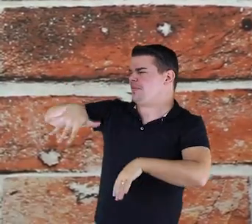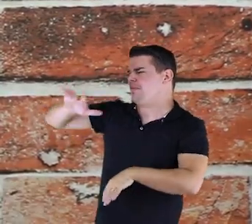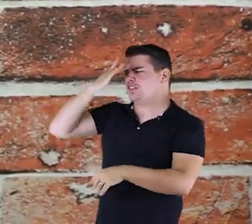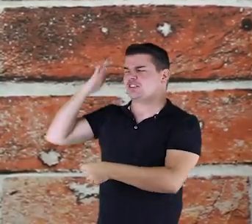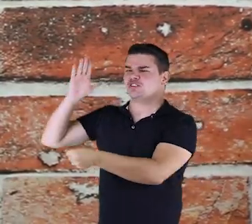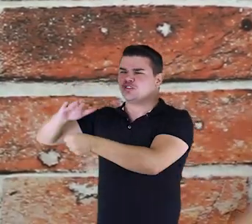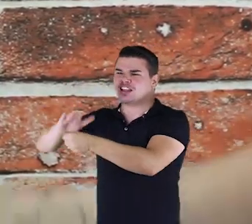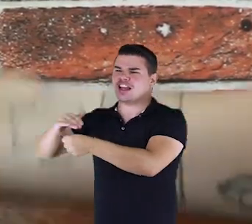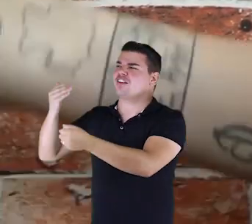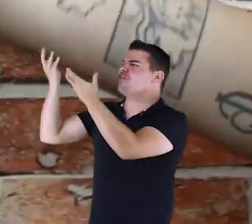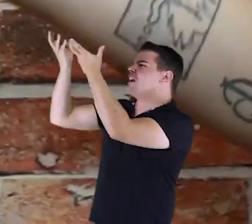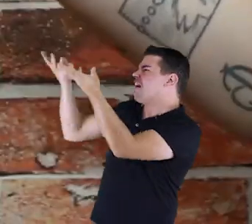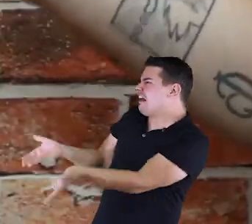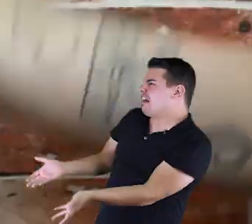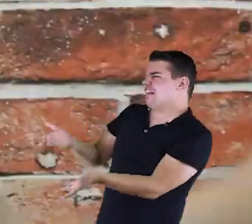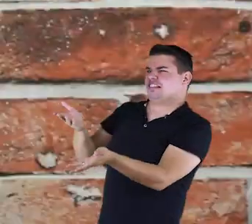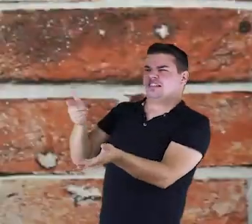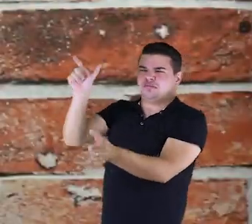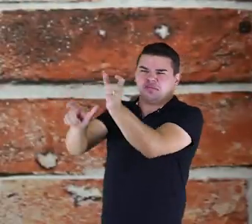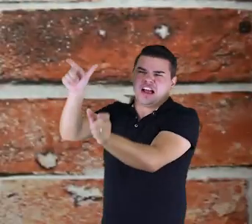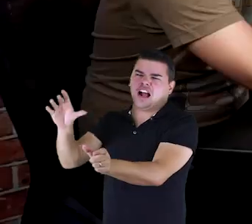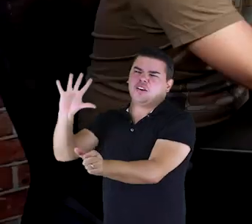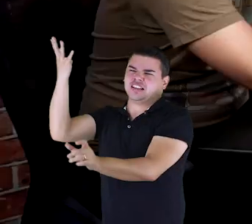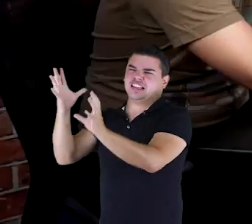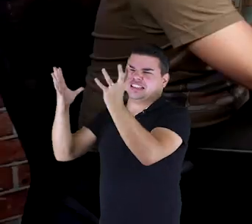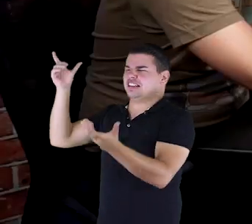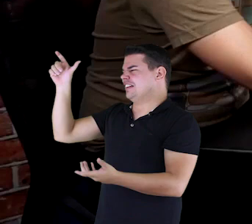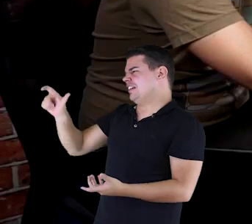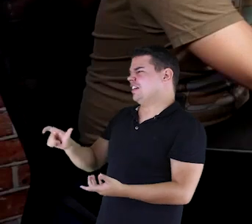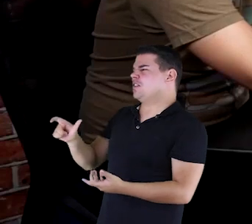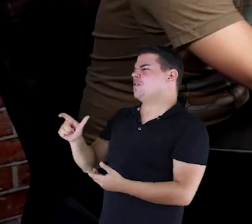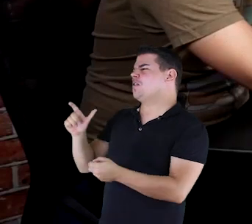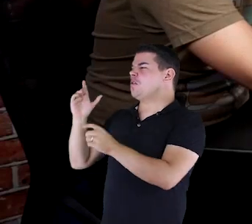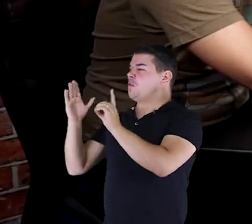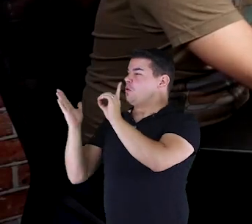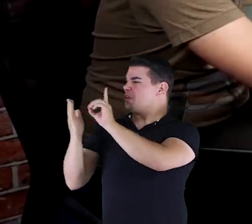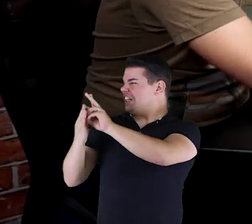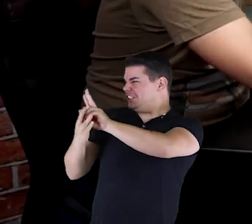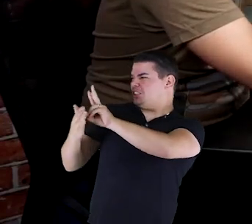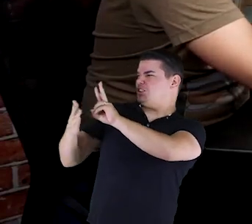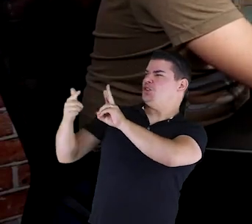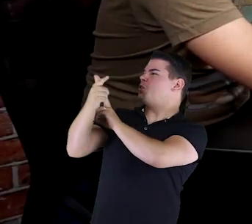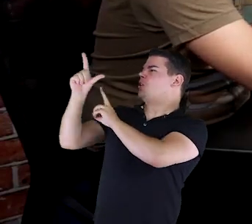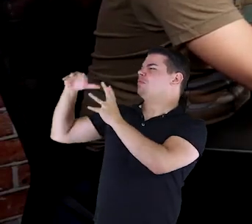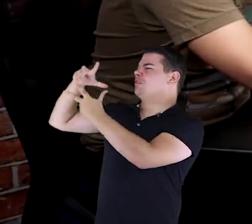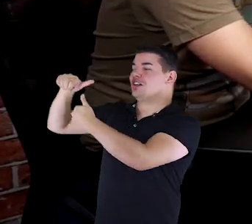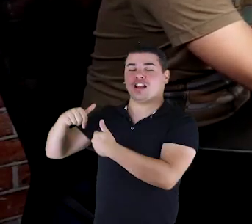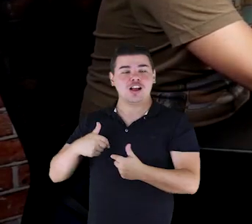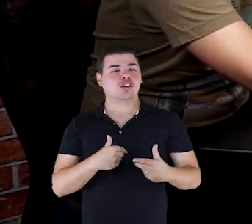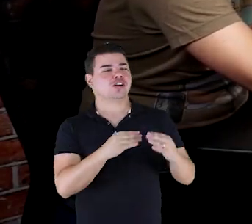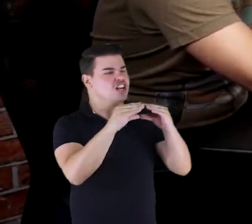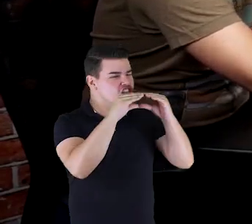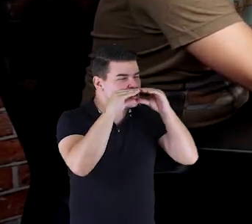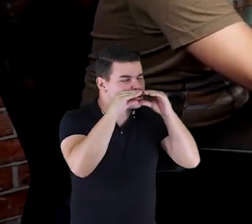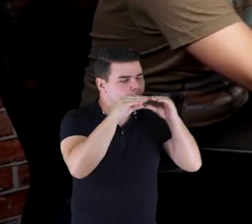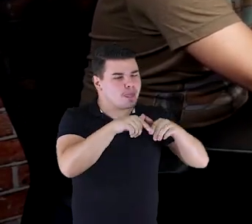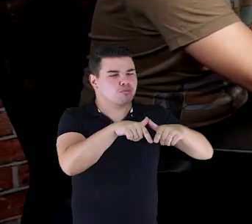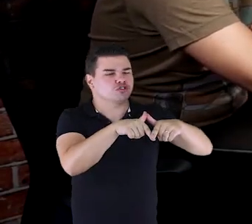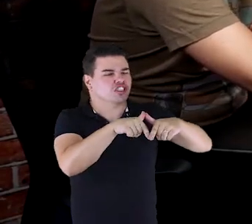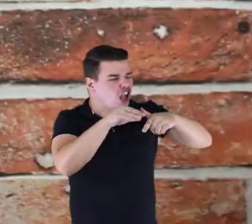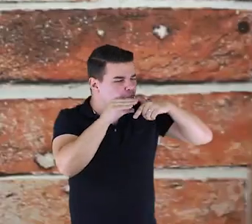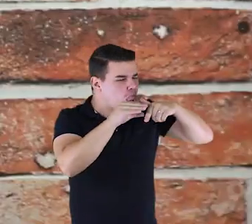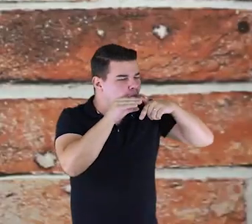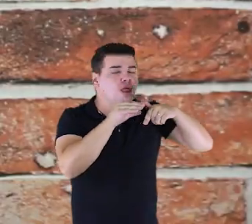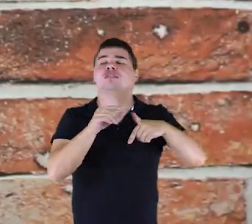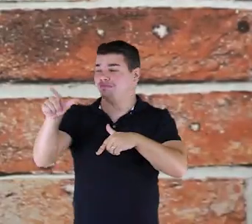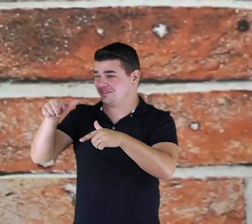fudendo, ah, caiu o forninho aqui, ah, o Nissinhor falha ali, ah, o índio mutante aqui. Nossa, você um sanduíche de buceta. Um sanduíche de buceta aqui, coisa